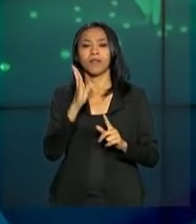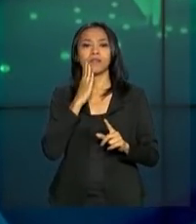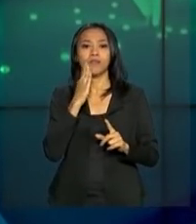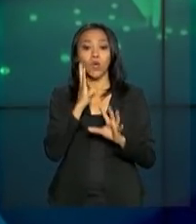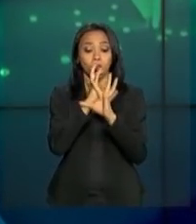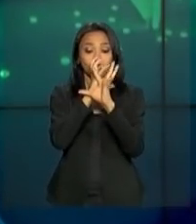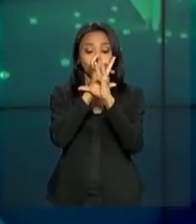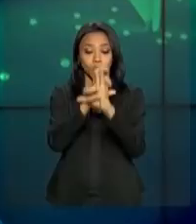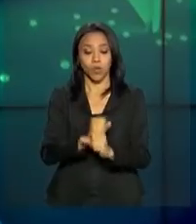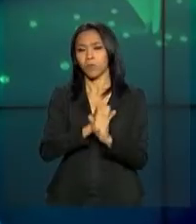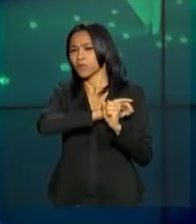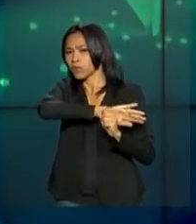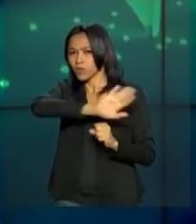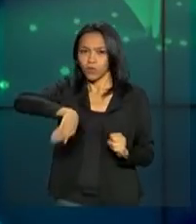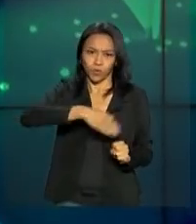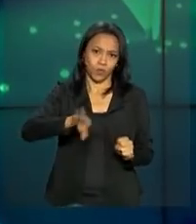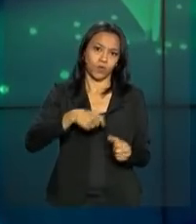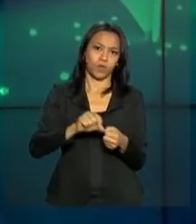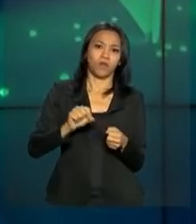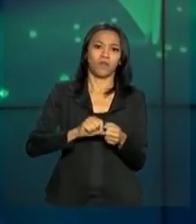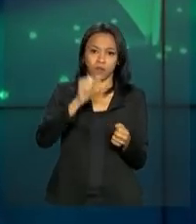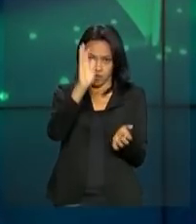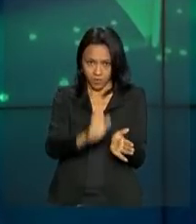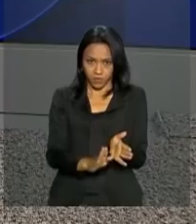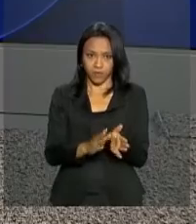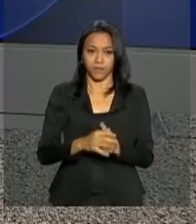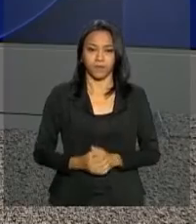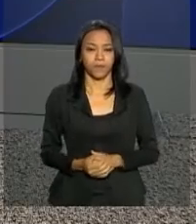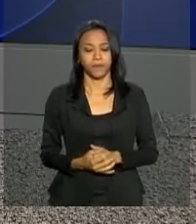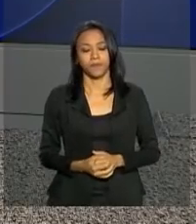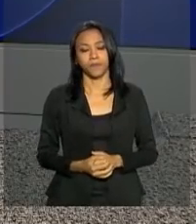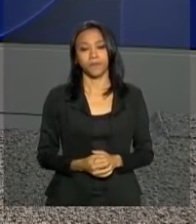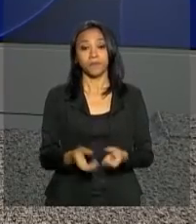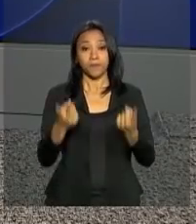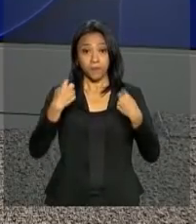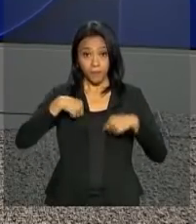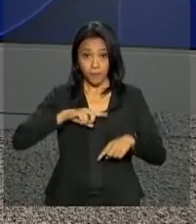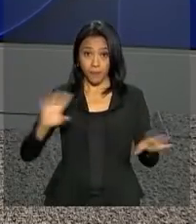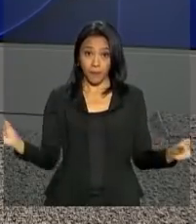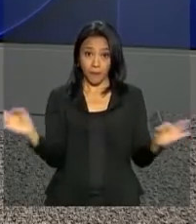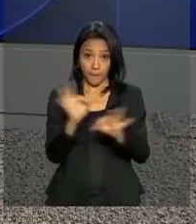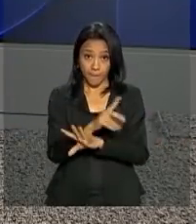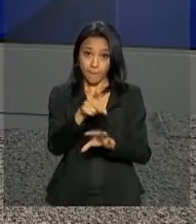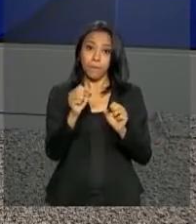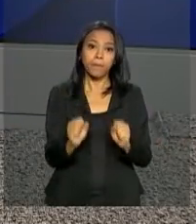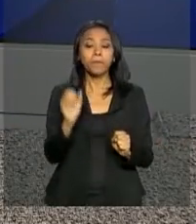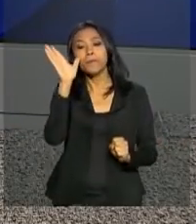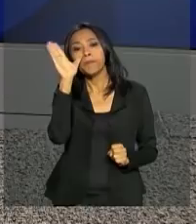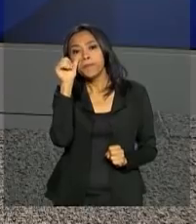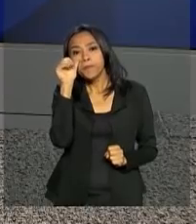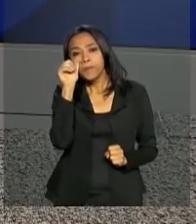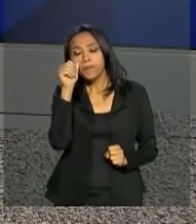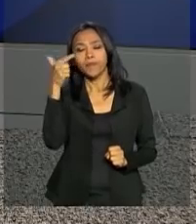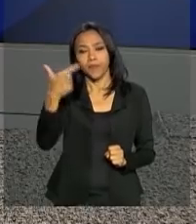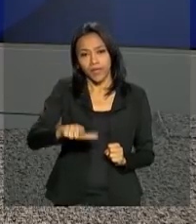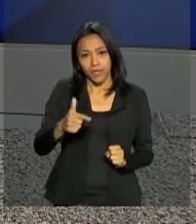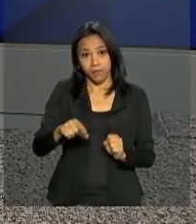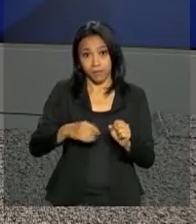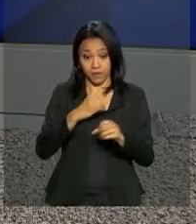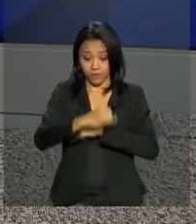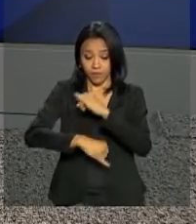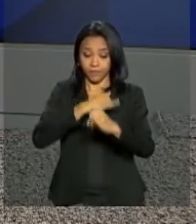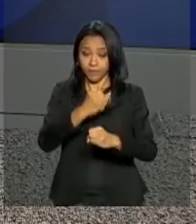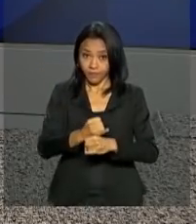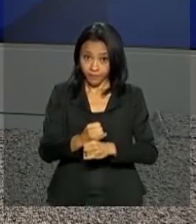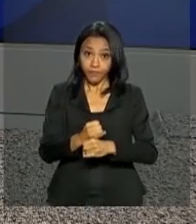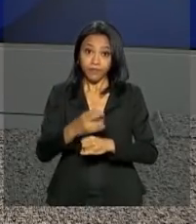calcula a soma de todas as riquezas produzidas pelo país nós ficamos por aqui você acompanha nossa programação ao vivo pelo site da